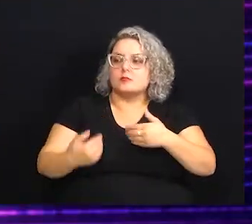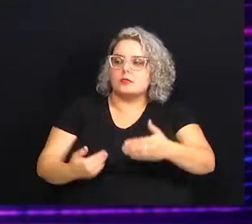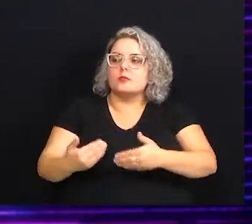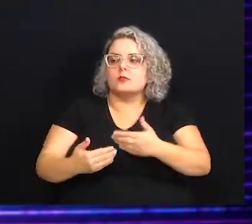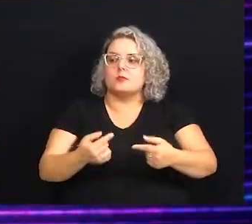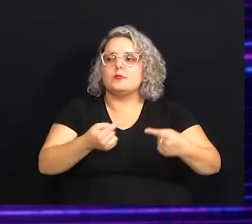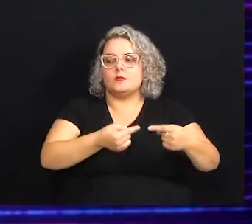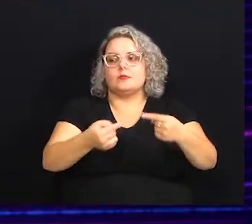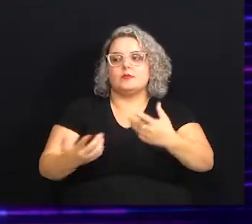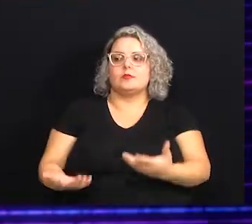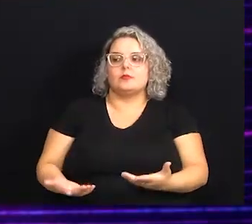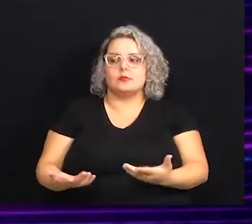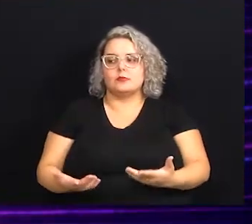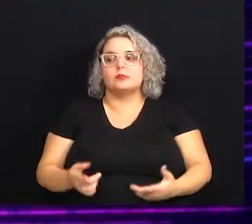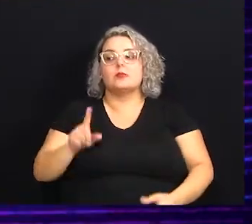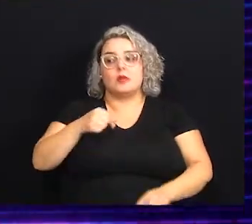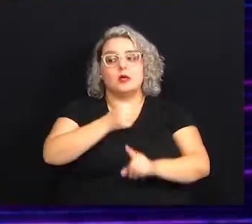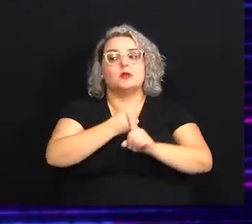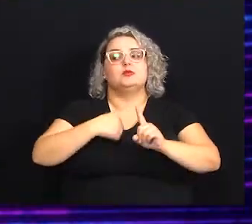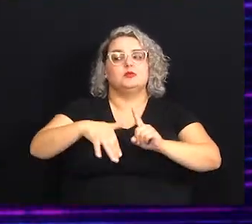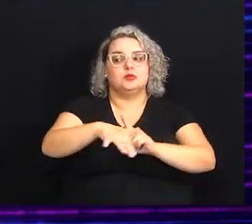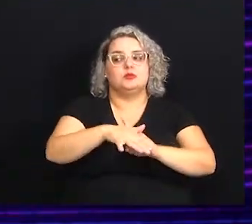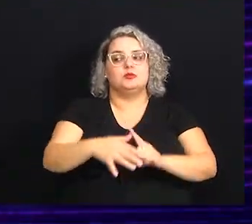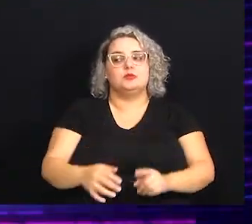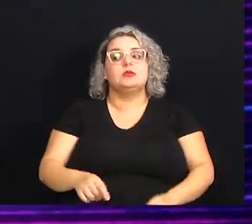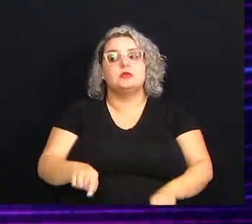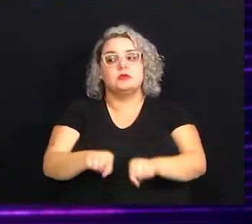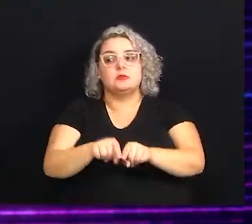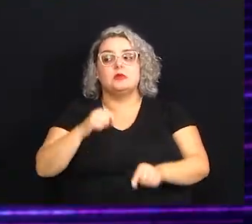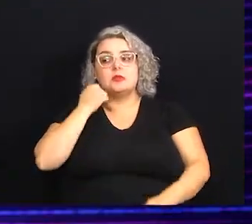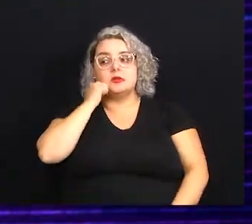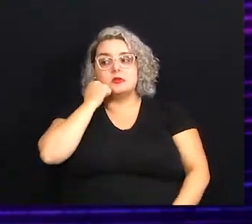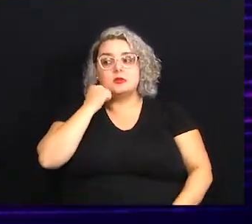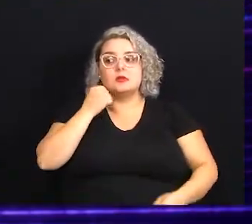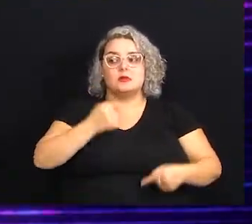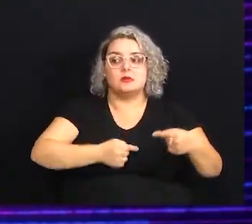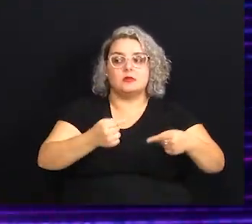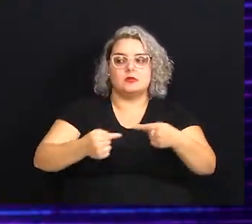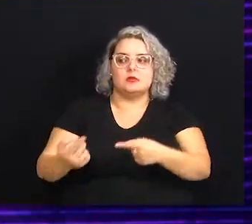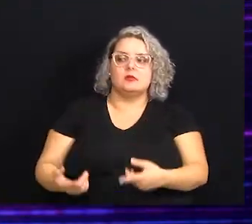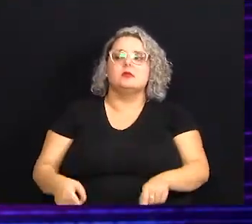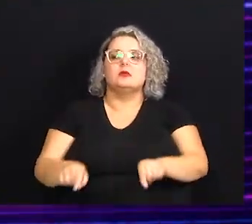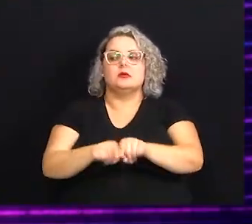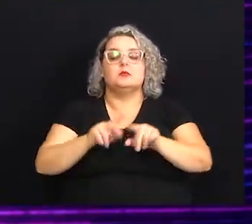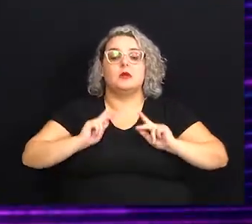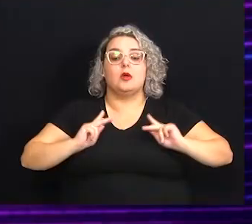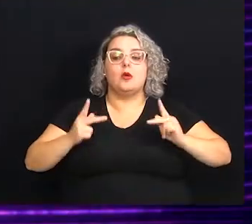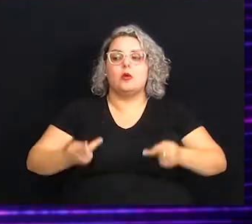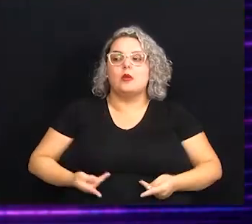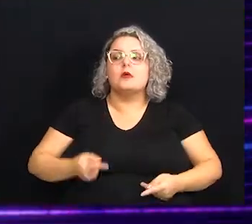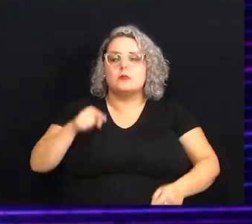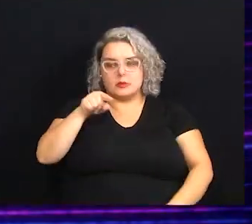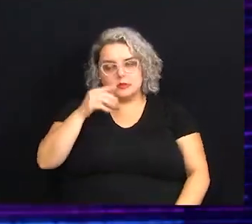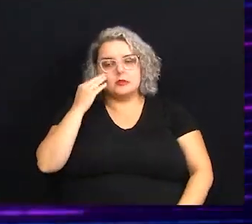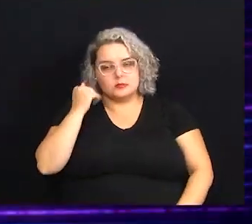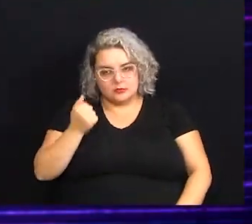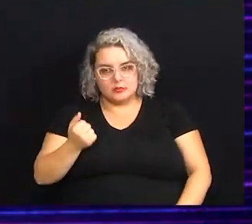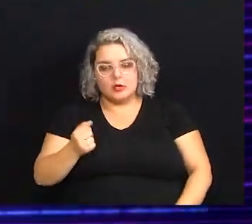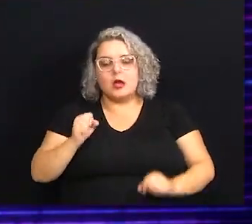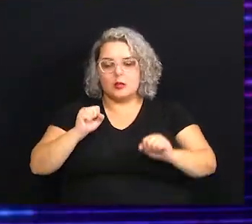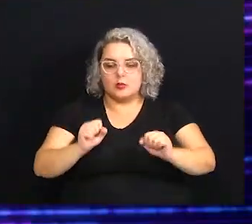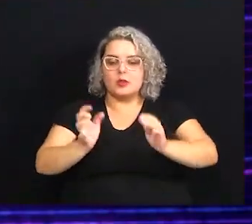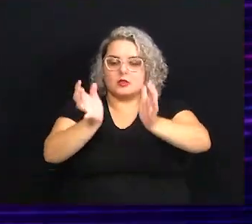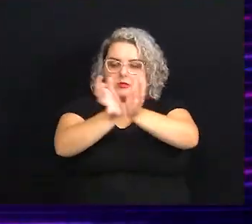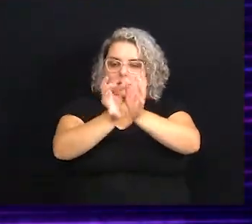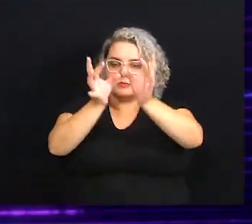por essa discussão. Passar por uma discussão que ela é social e que ela é científica. Uma discussão que ela é política e que ela é humana. Para saber que você